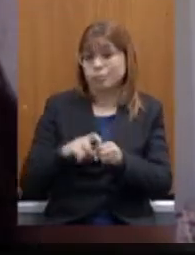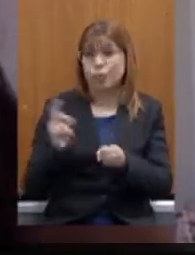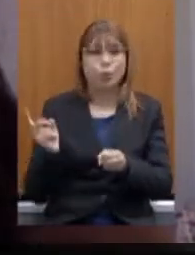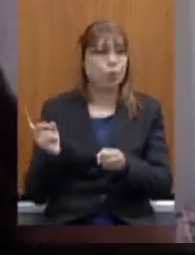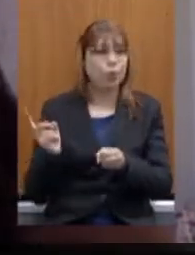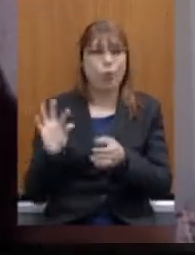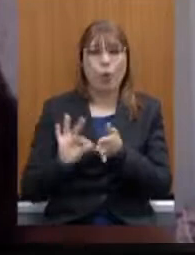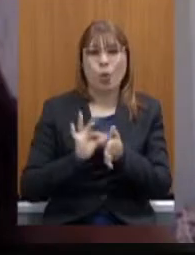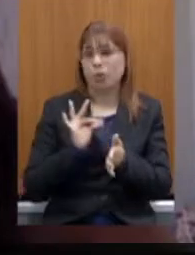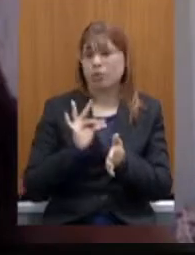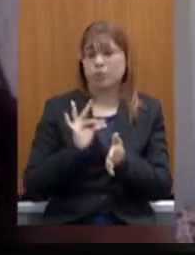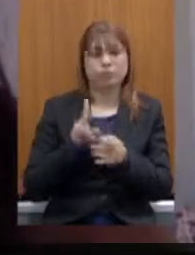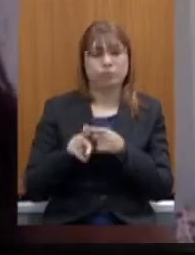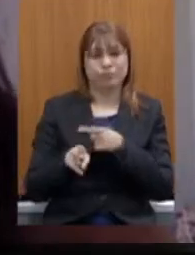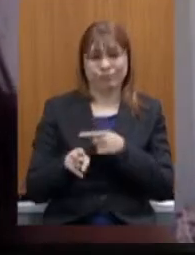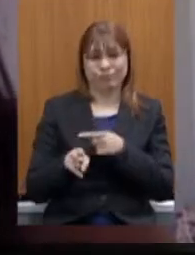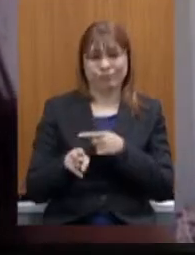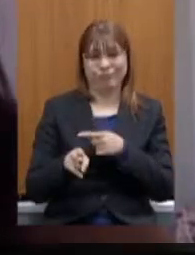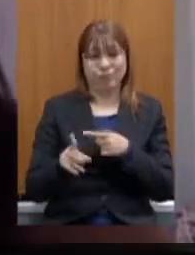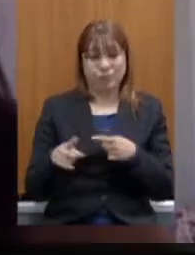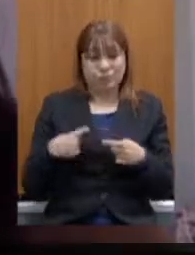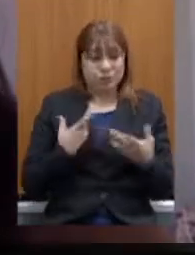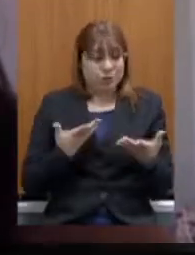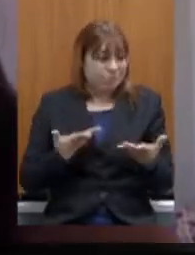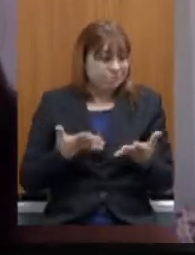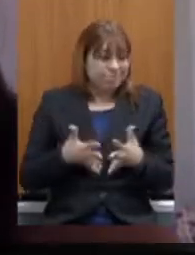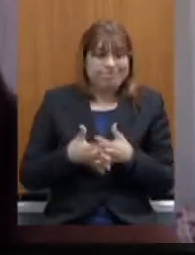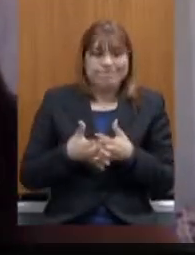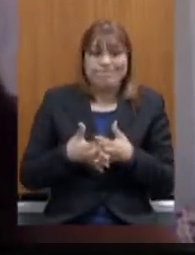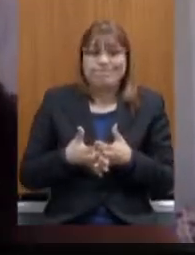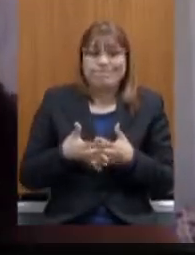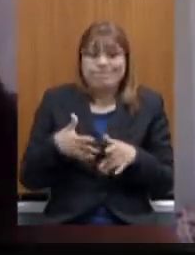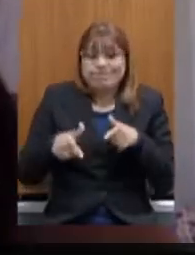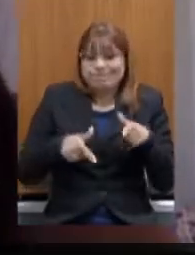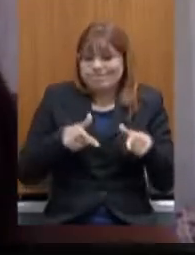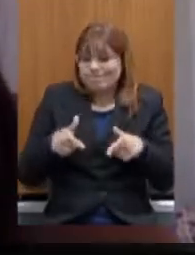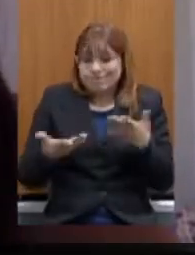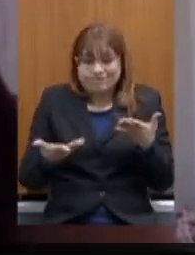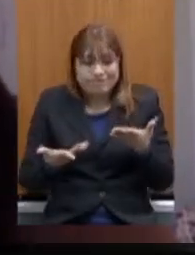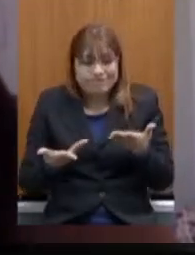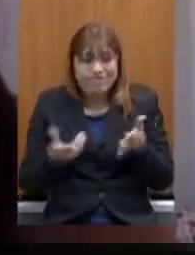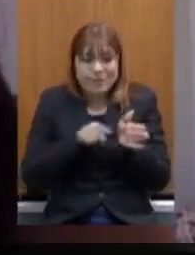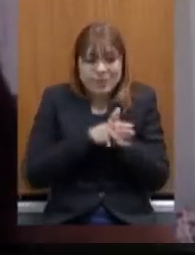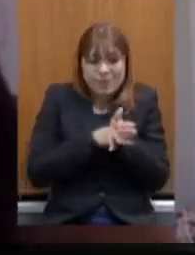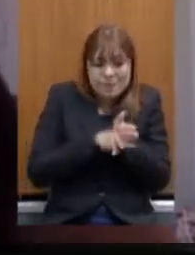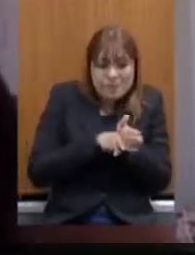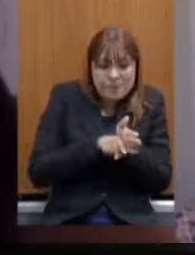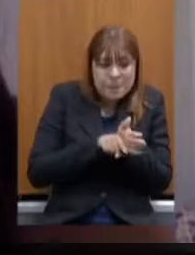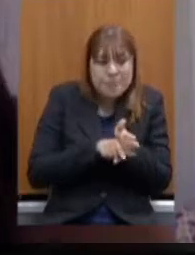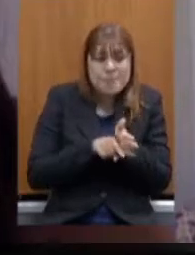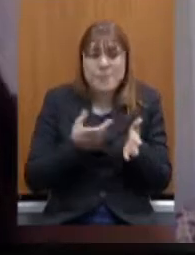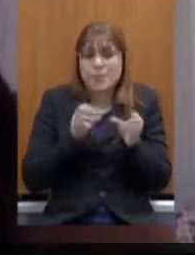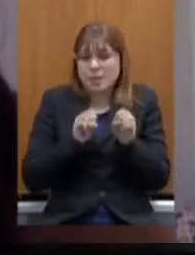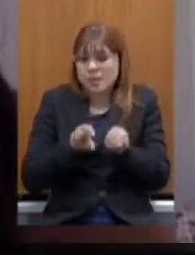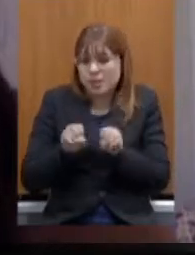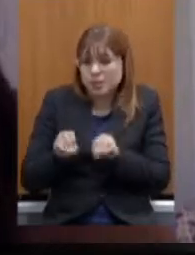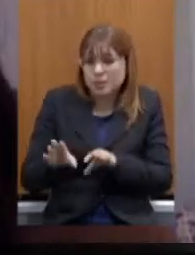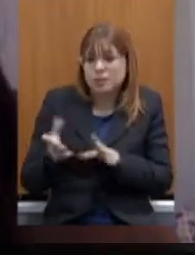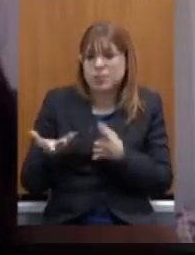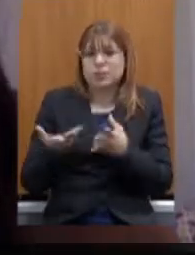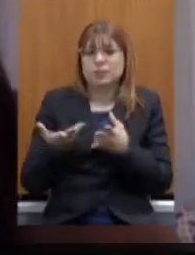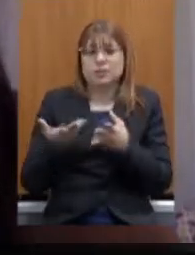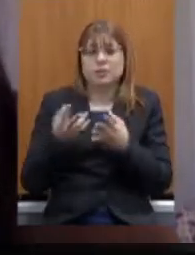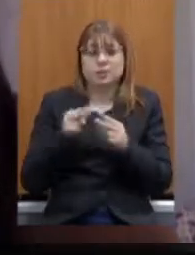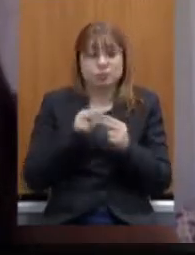eu estamos uma situação muito complexa trabalhando com pesquisa ensino extensão é de